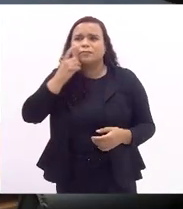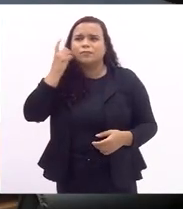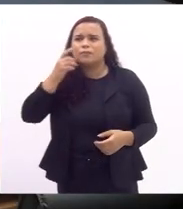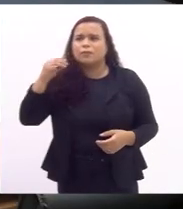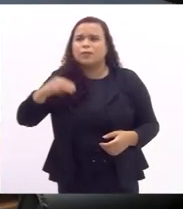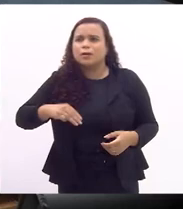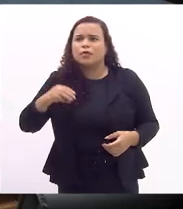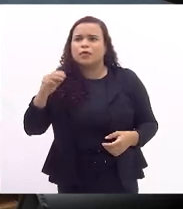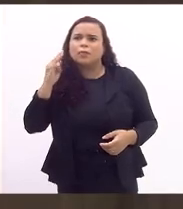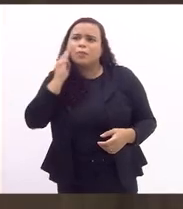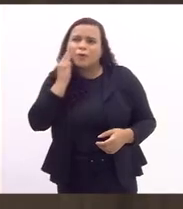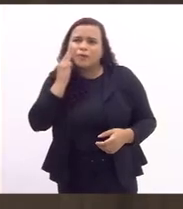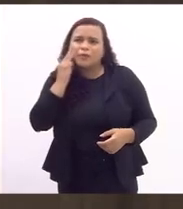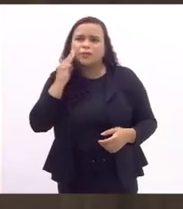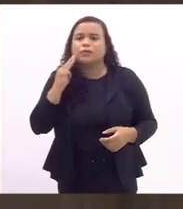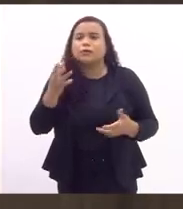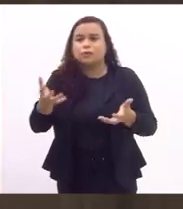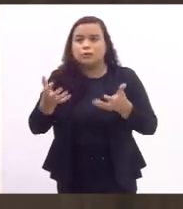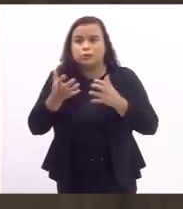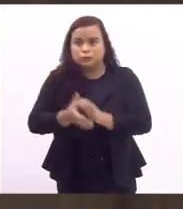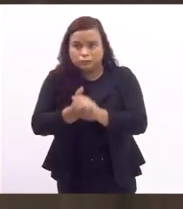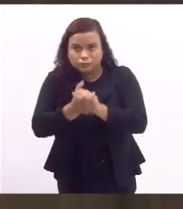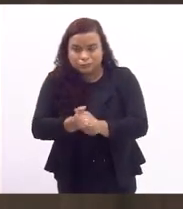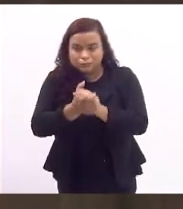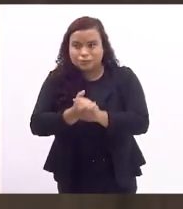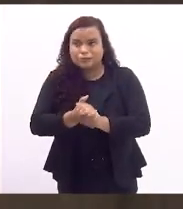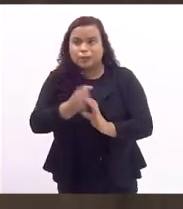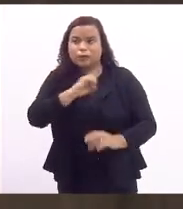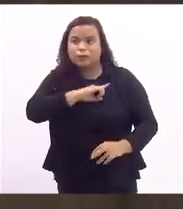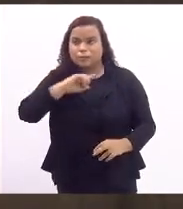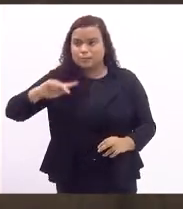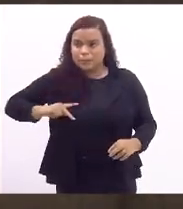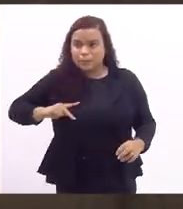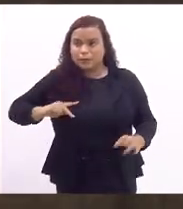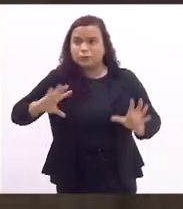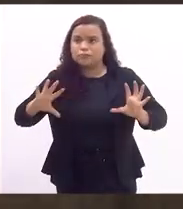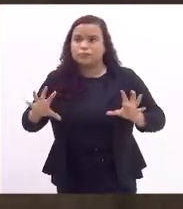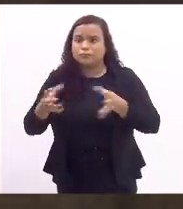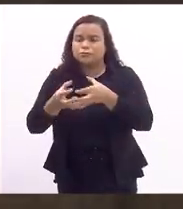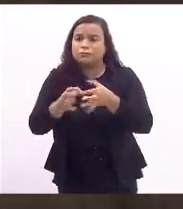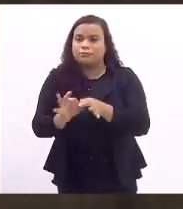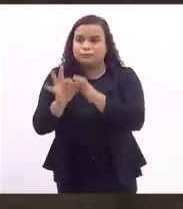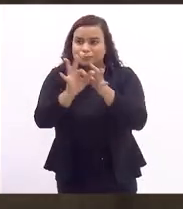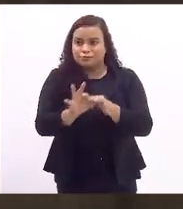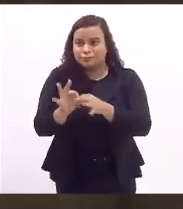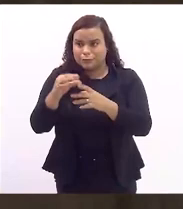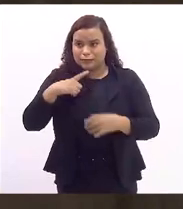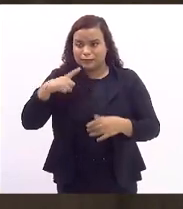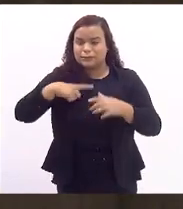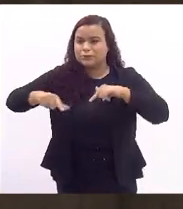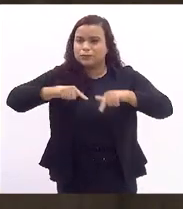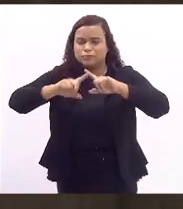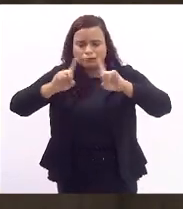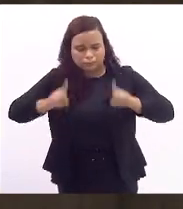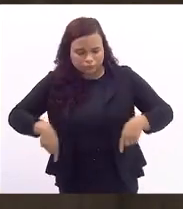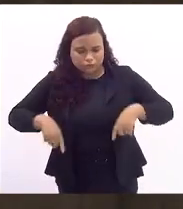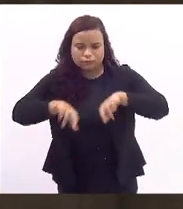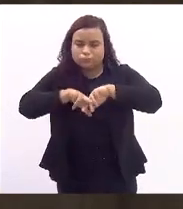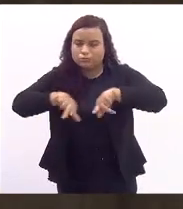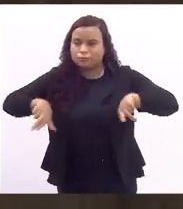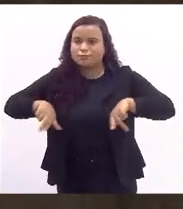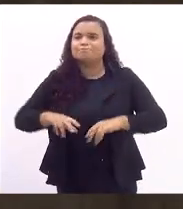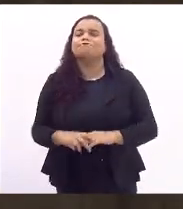Francisco quero saudar a defensoria pública no seu conjunto de servidores e